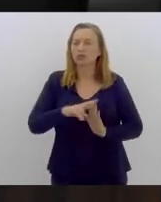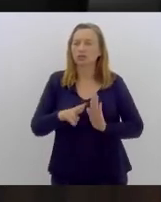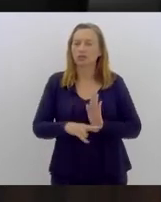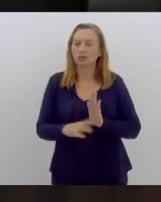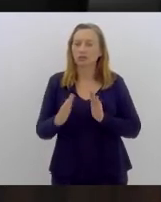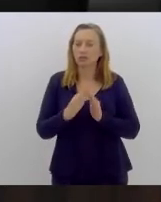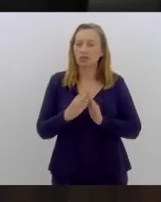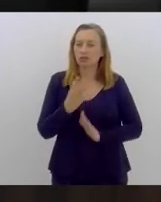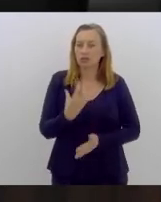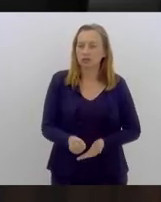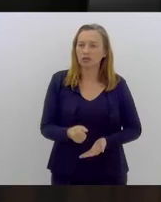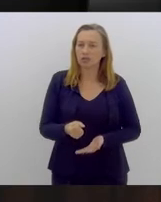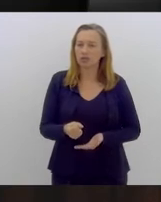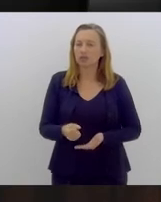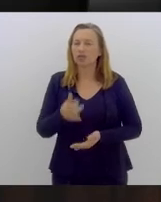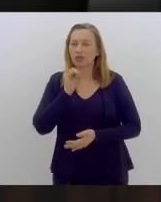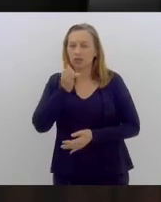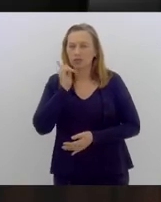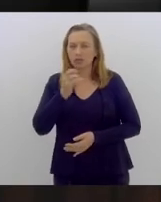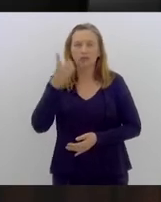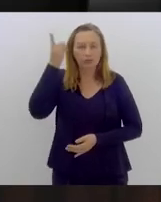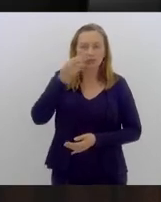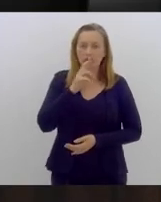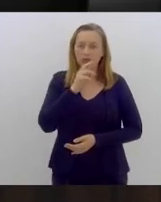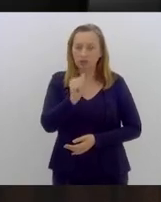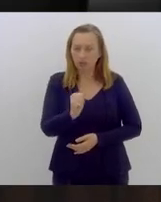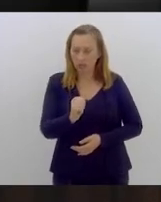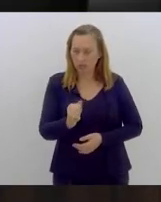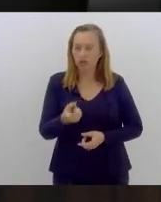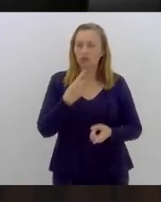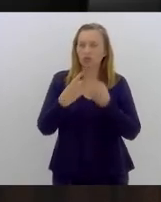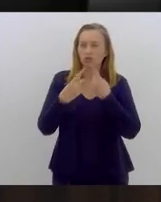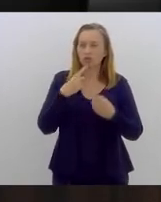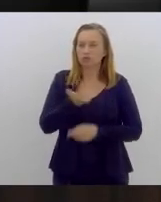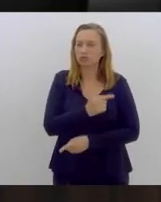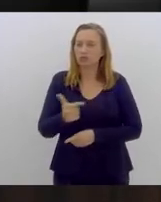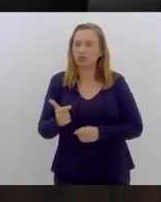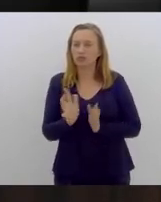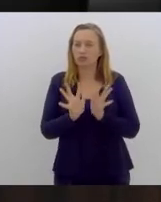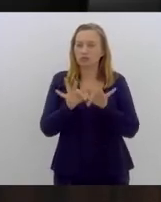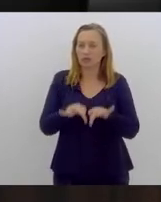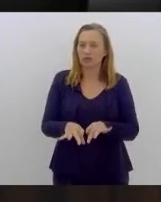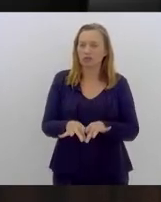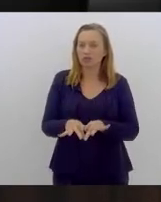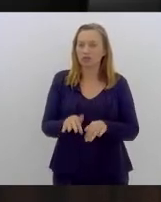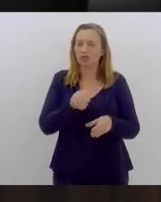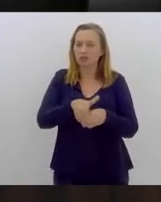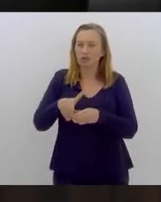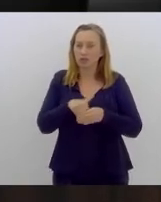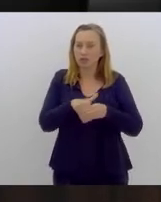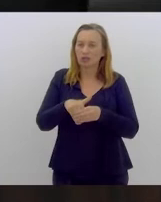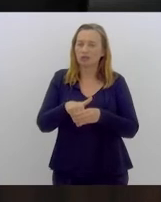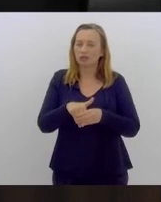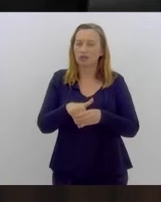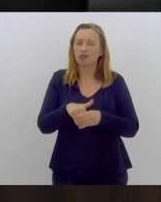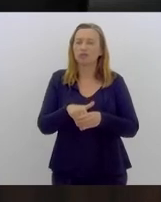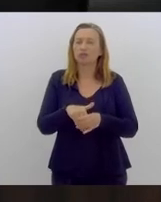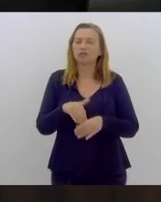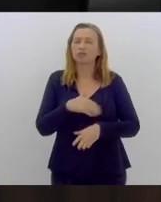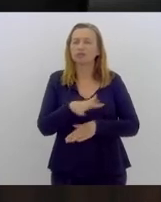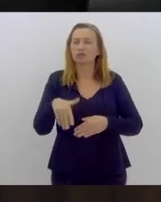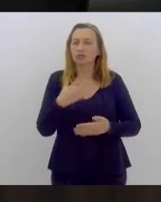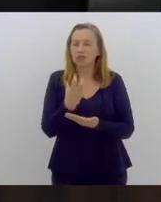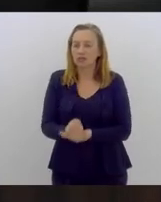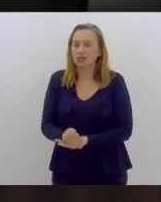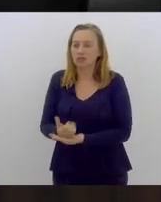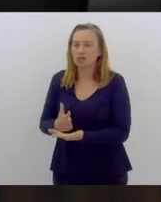Internas e Proposições Externas, favorável. Relator, deputado Rodrigo Amorim. Em discussão, não havendo quem queira discutir, encerrada a discussão. Em votação, os